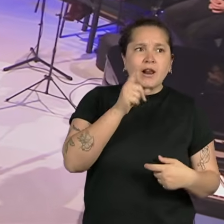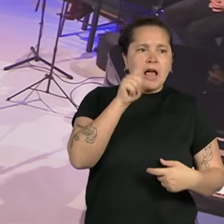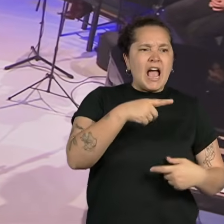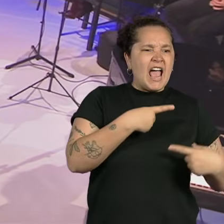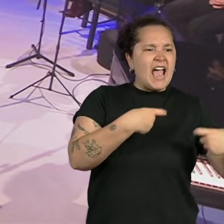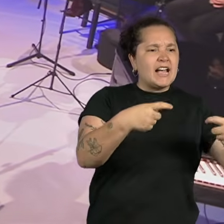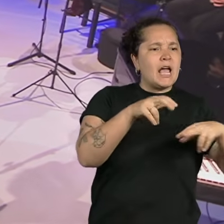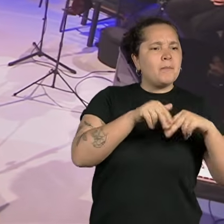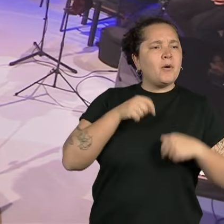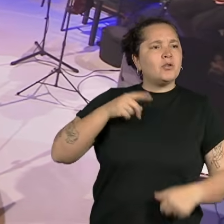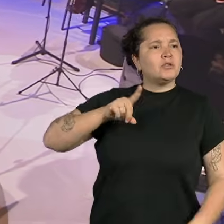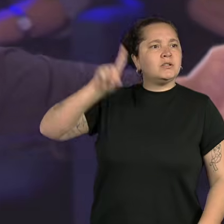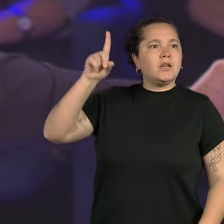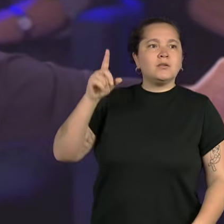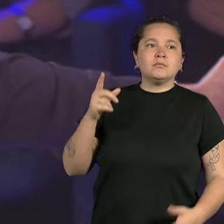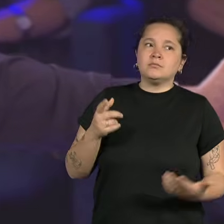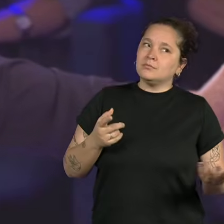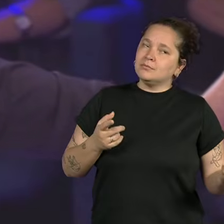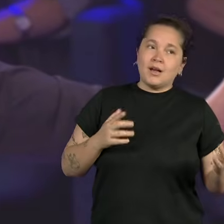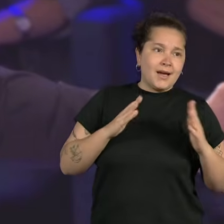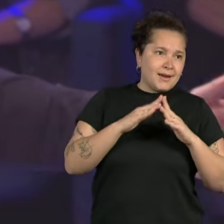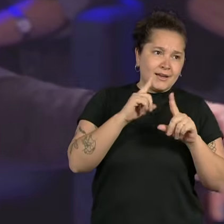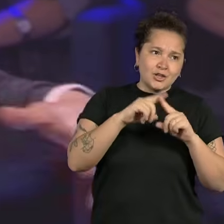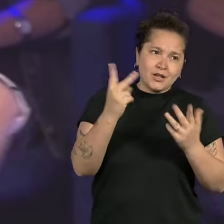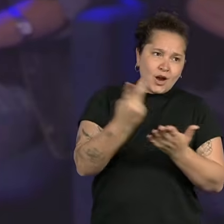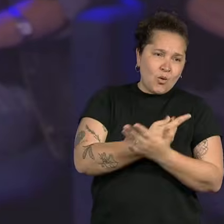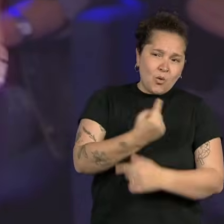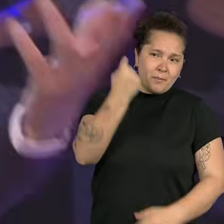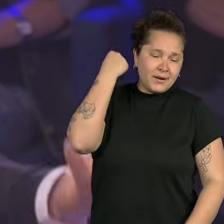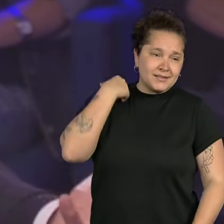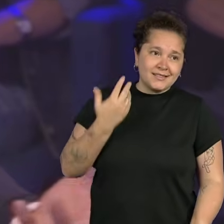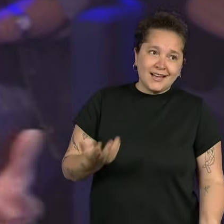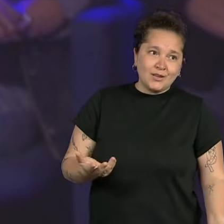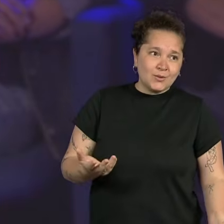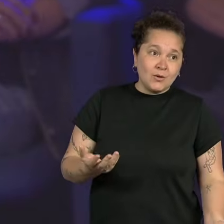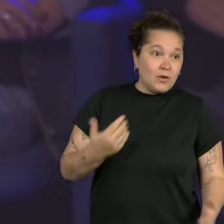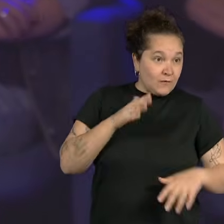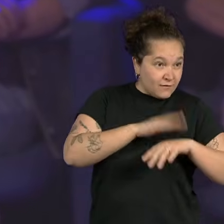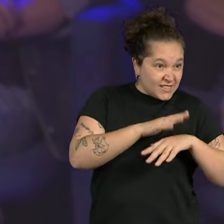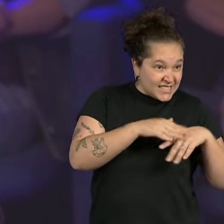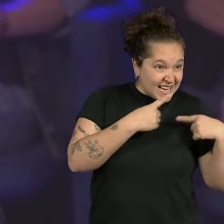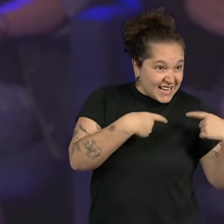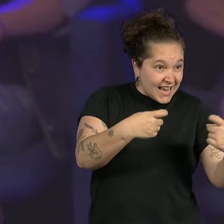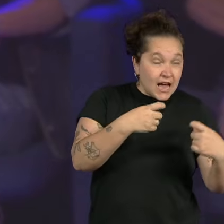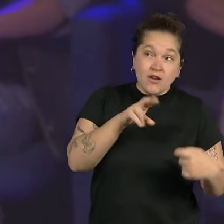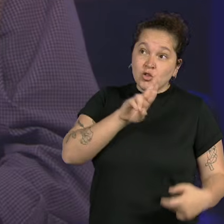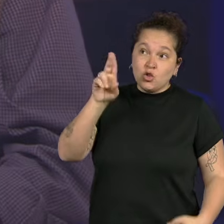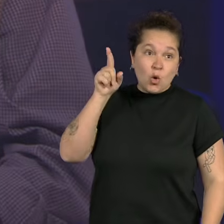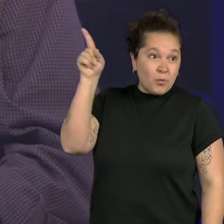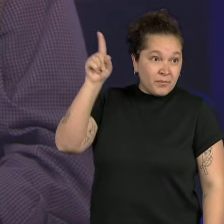Assim, a igreja já errou no passado com isso, assim, não se faz guerra em nome de Deus, né?